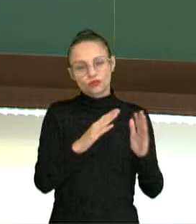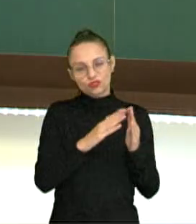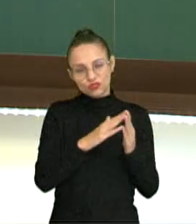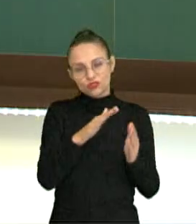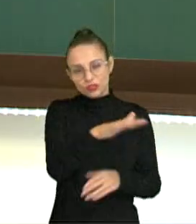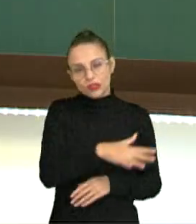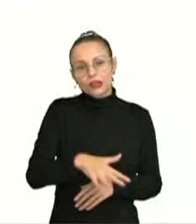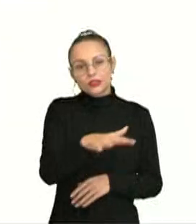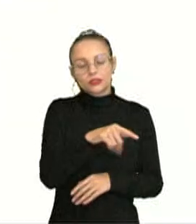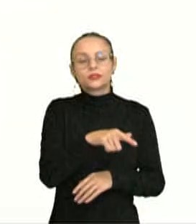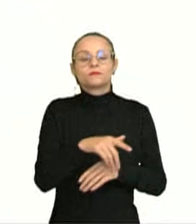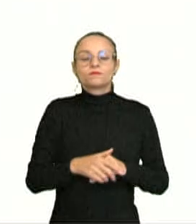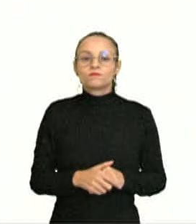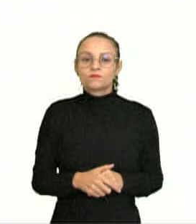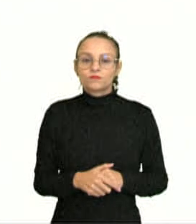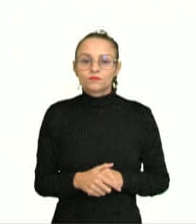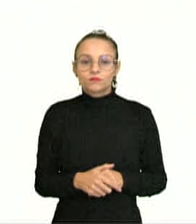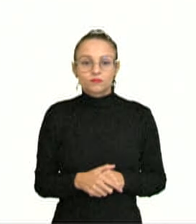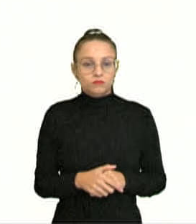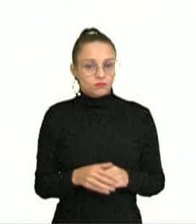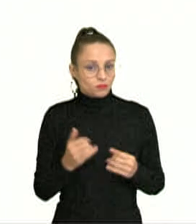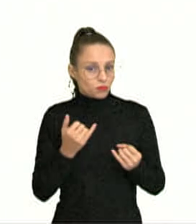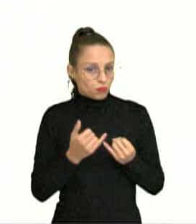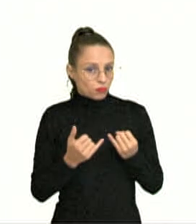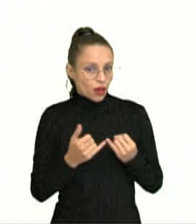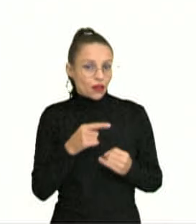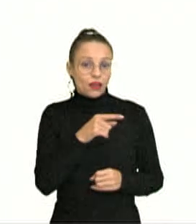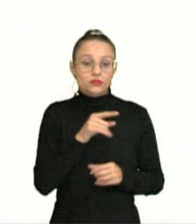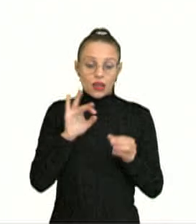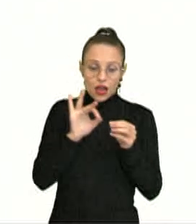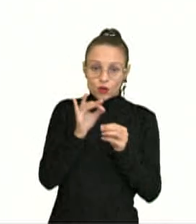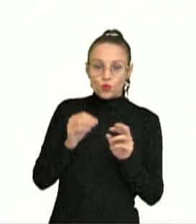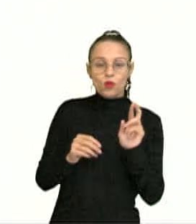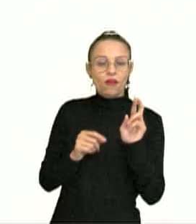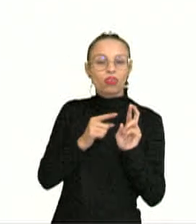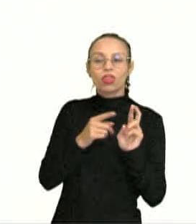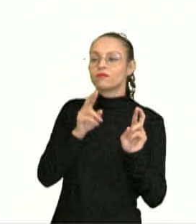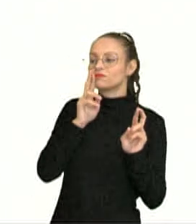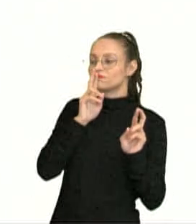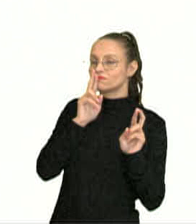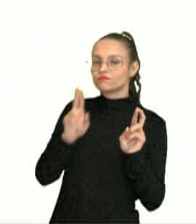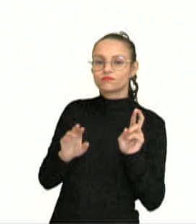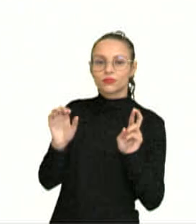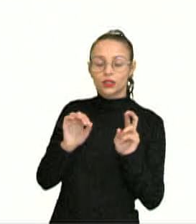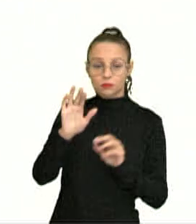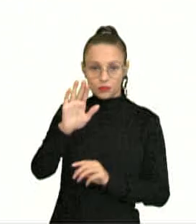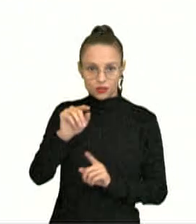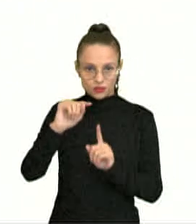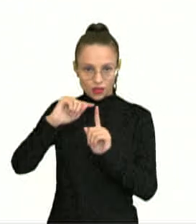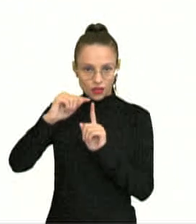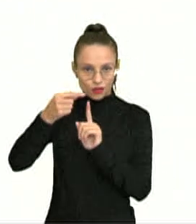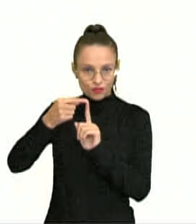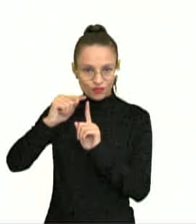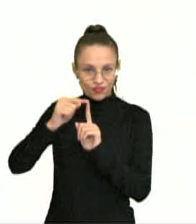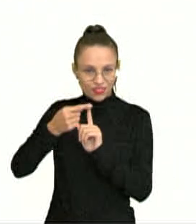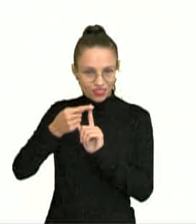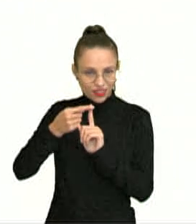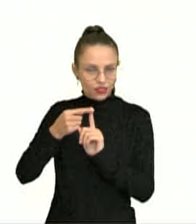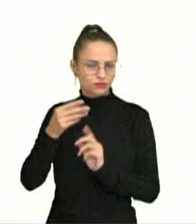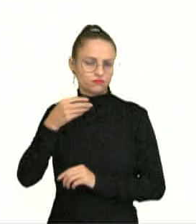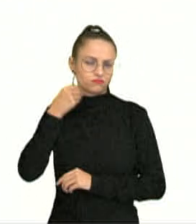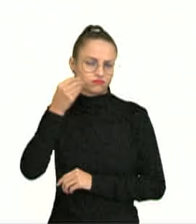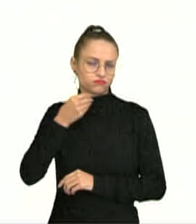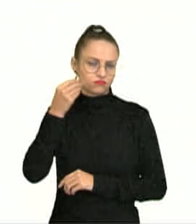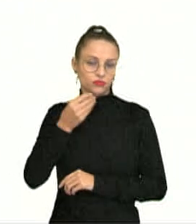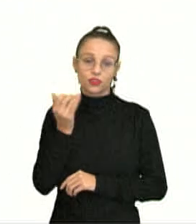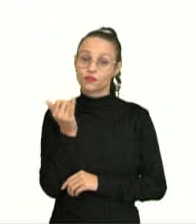dizer. Parece que a agulha não disse nada, mas um alfinete de cabeça grande e não menor